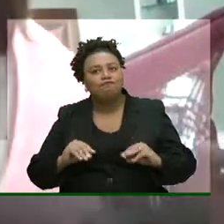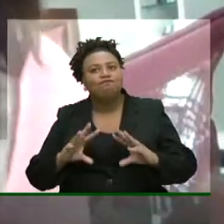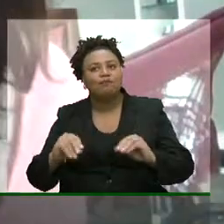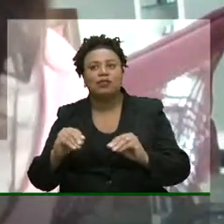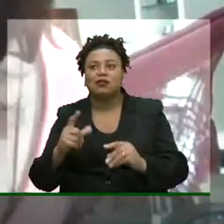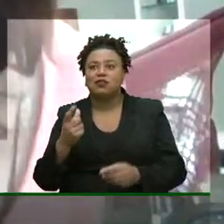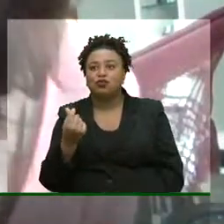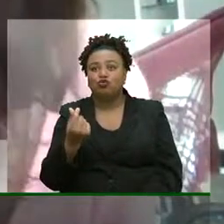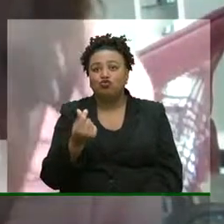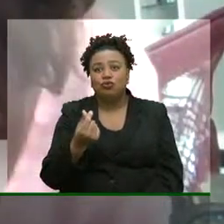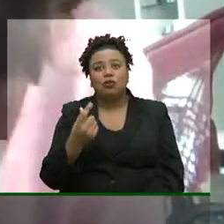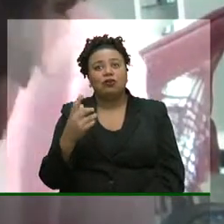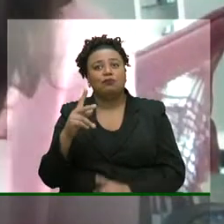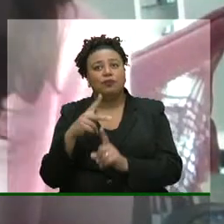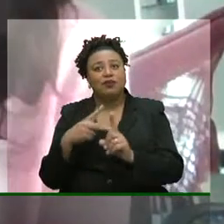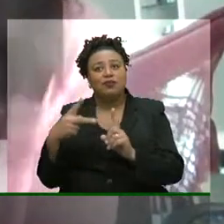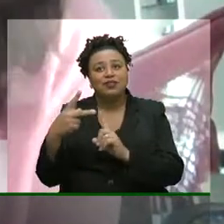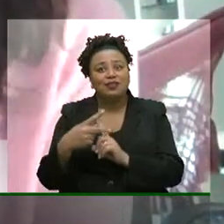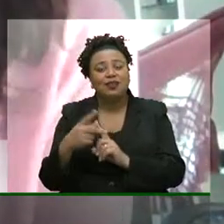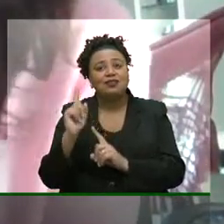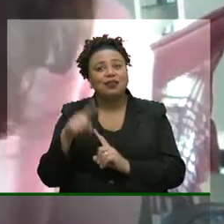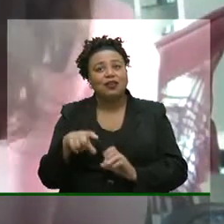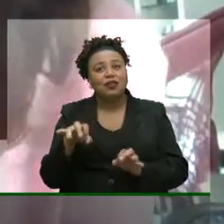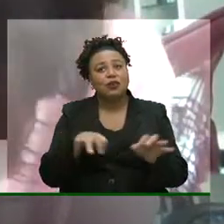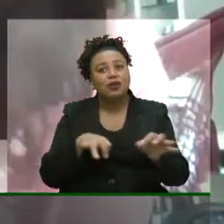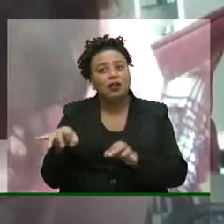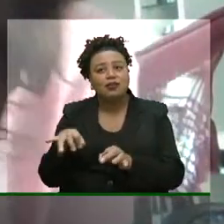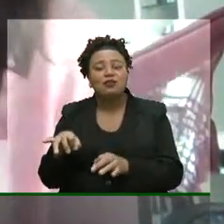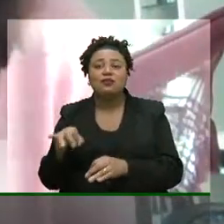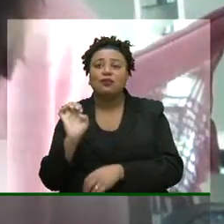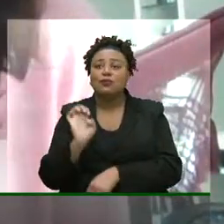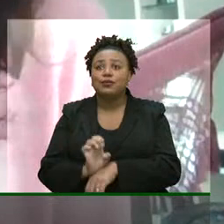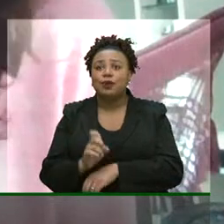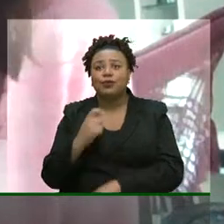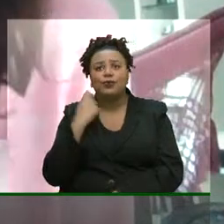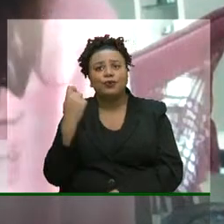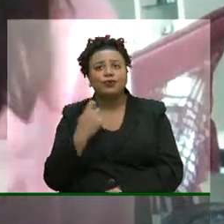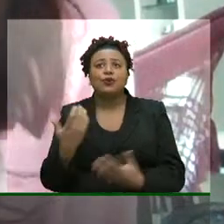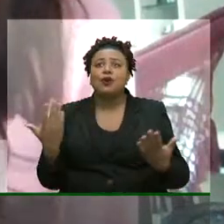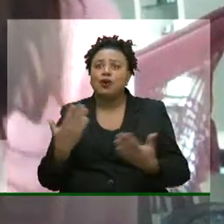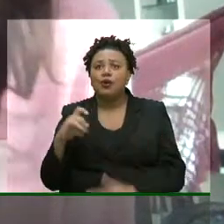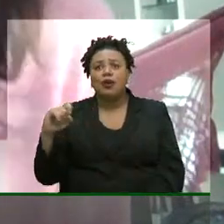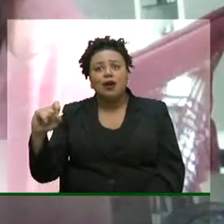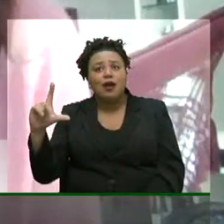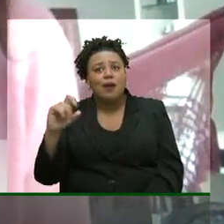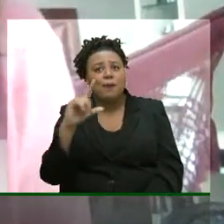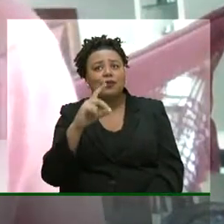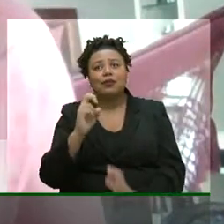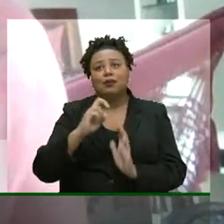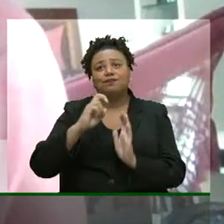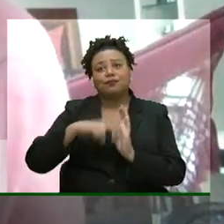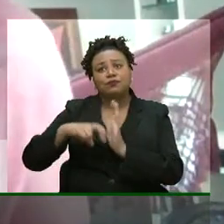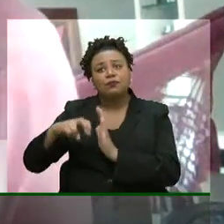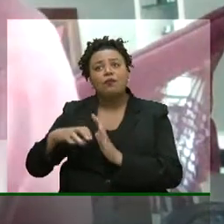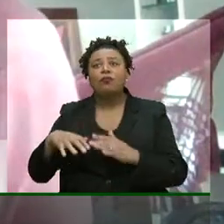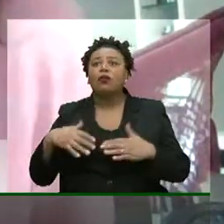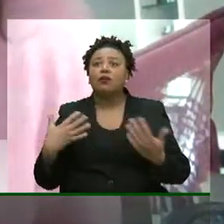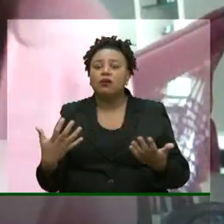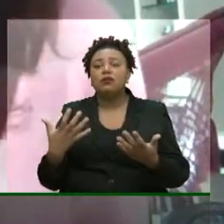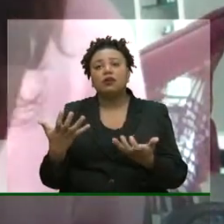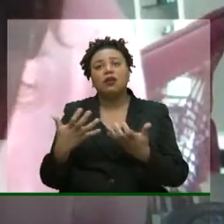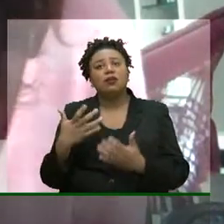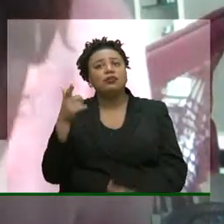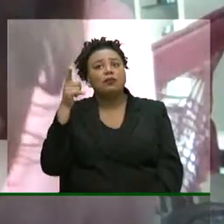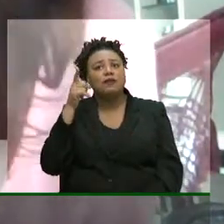na poupança da Previdência que organiza o Estado do Rio Grande do Sul, agora aumentar impostos. Então, nós queremos dizer que é